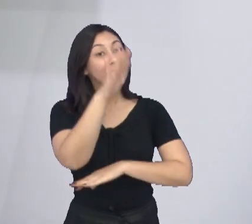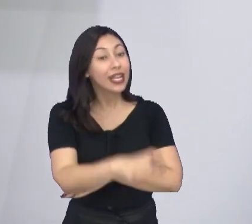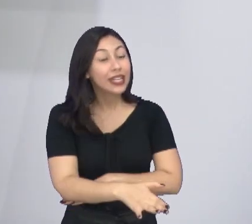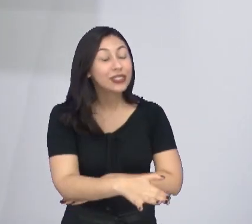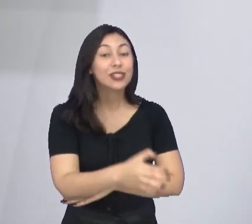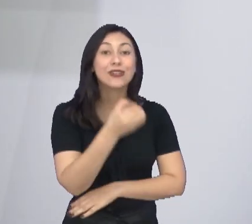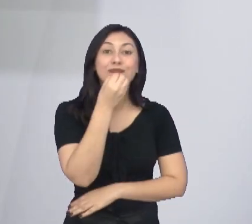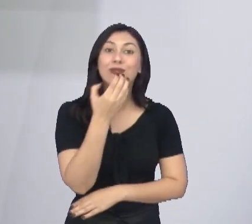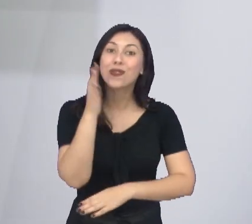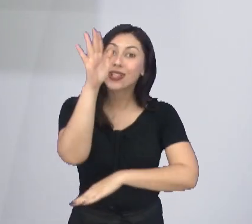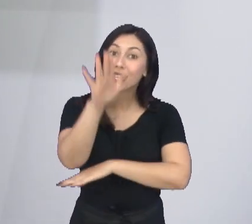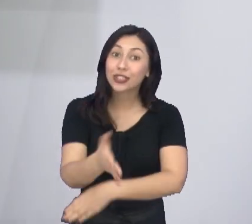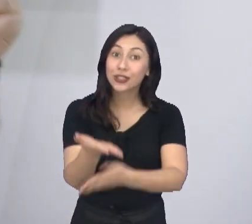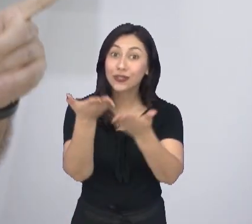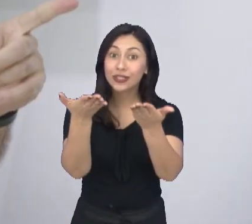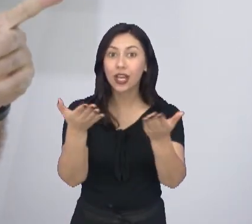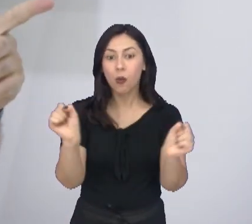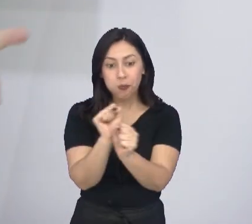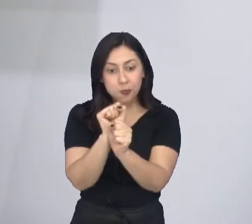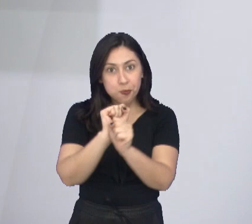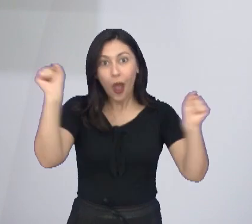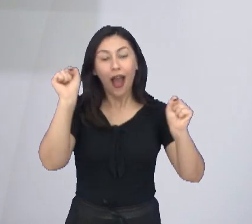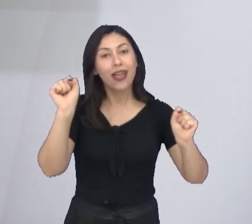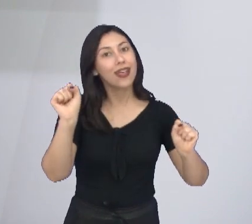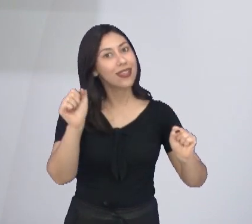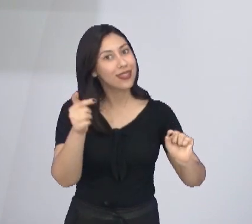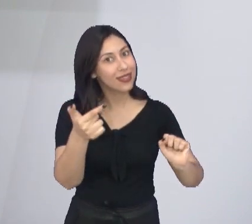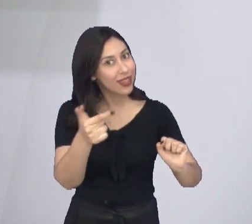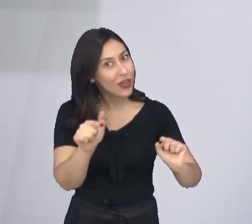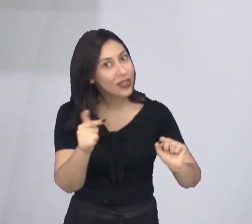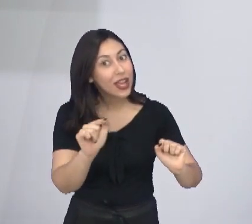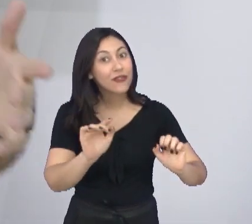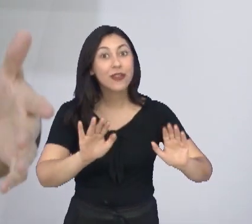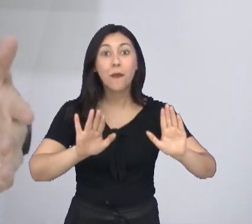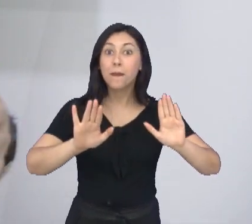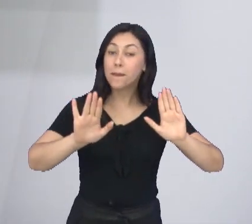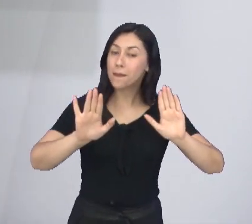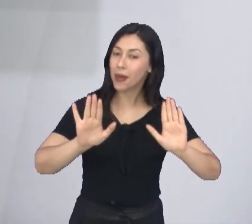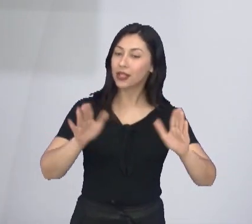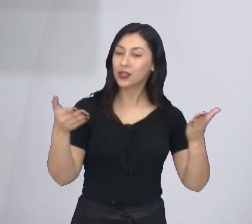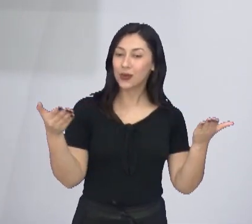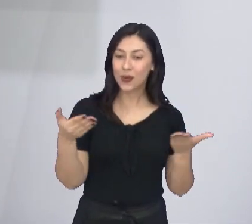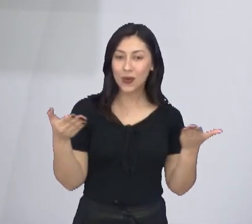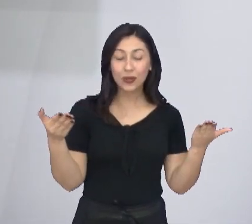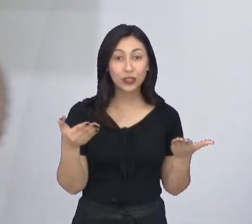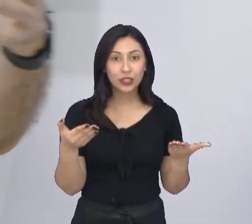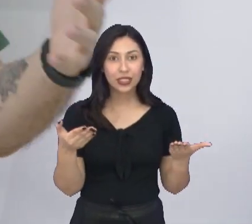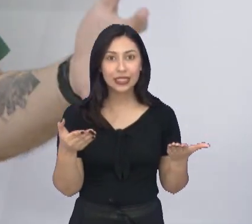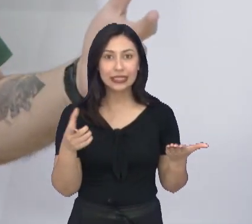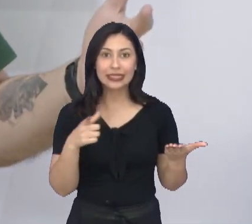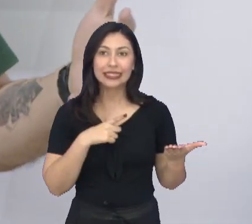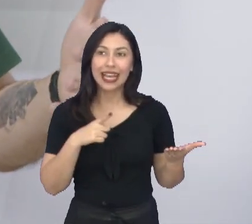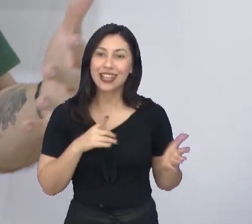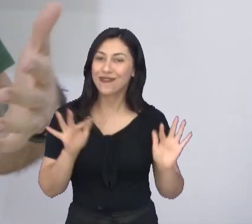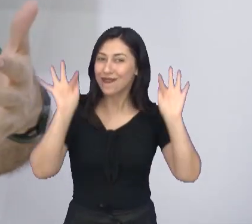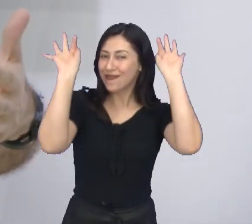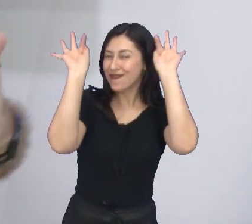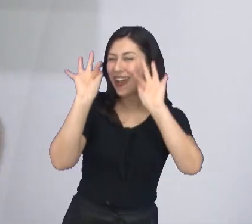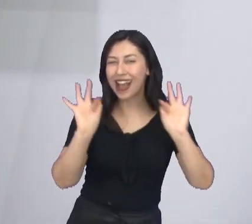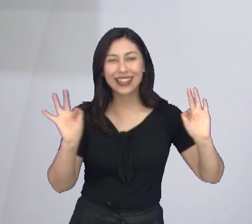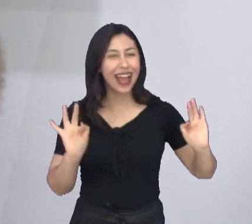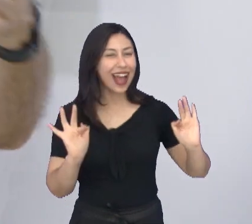Boa tarde a você aí de casa. Não teve bomba na abertura, mas hoje a gente está trazendo as bombas de felicidade aqui